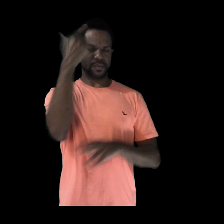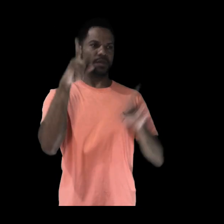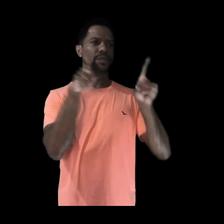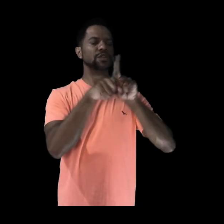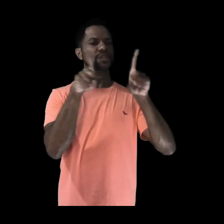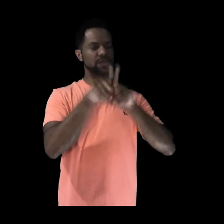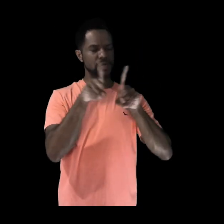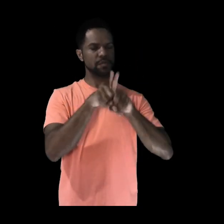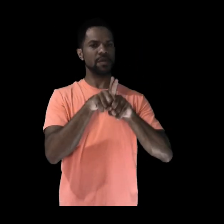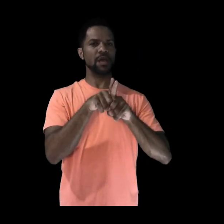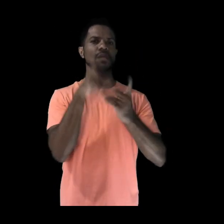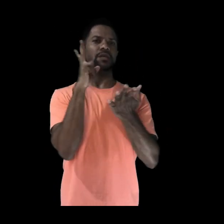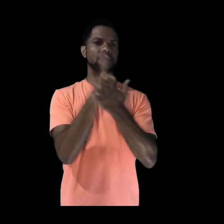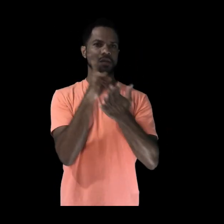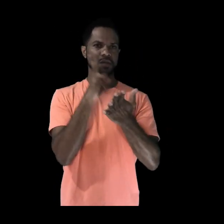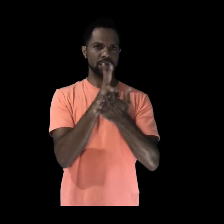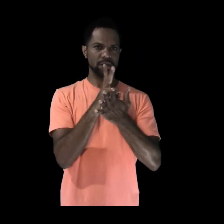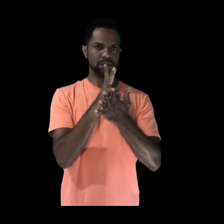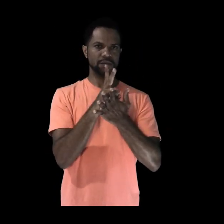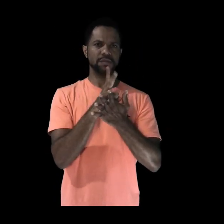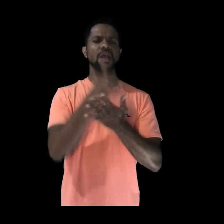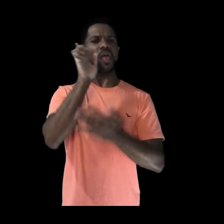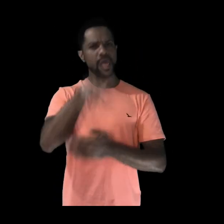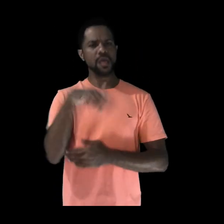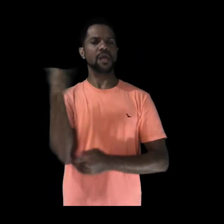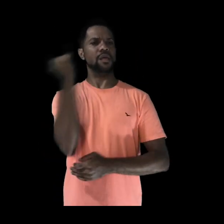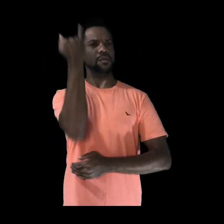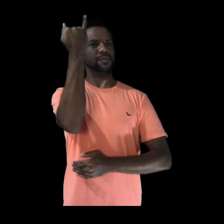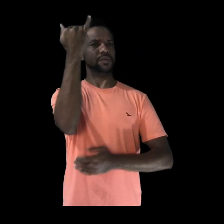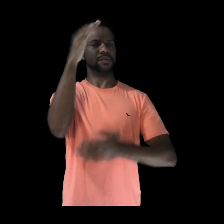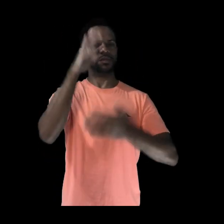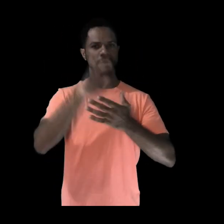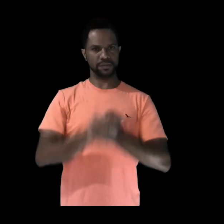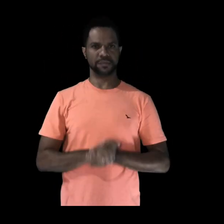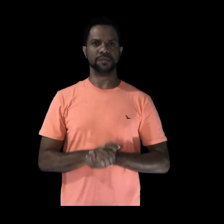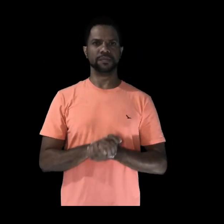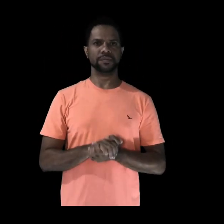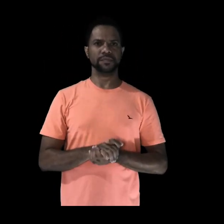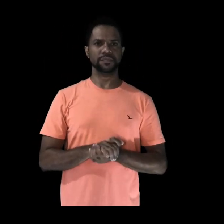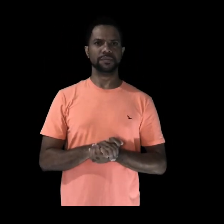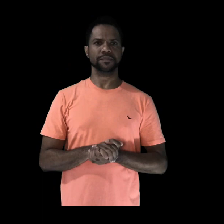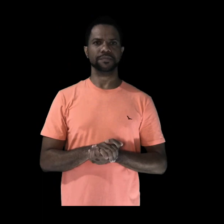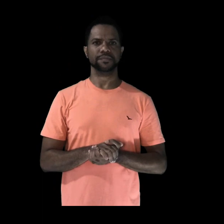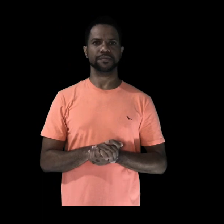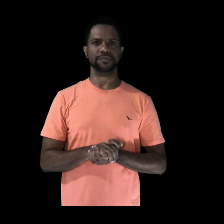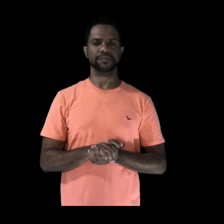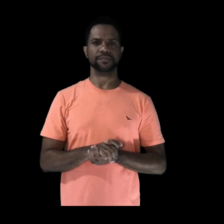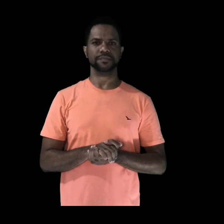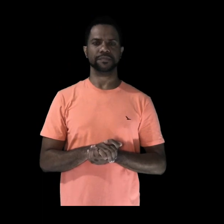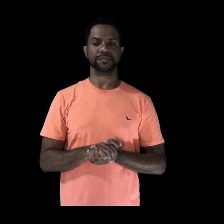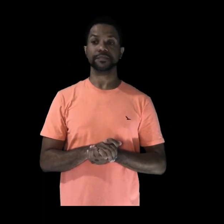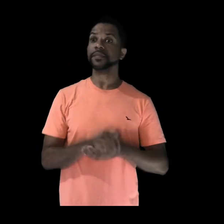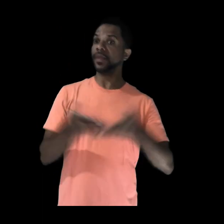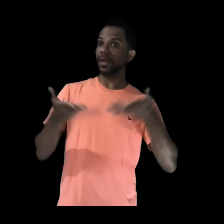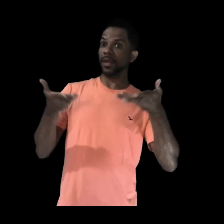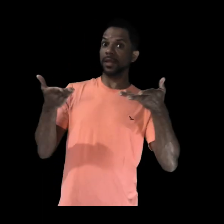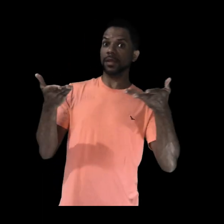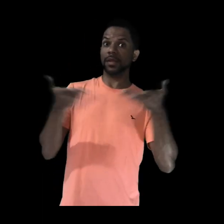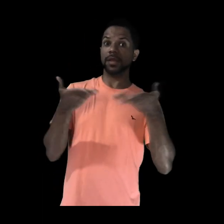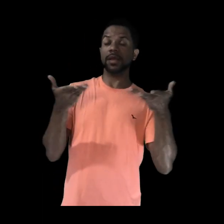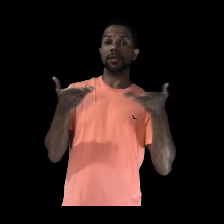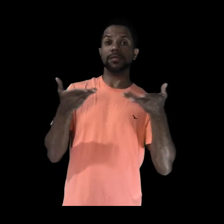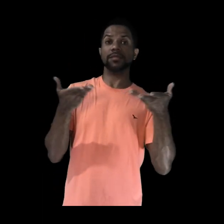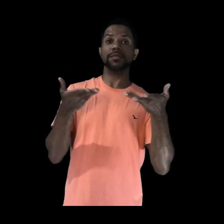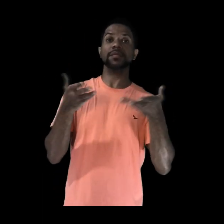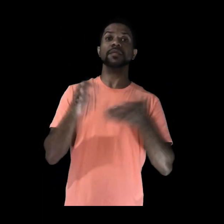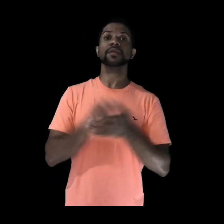a expressão é muito importante. Você tem batido nessa tecla aqui, ó, que é muito importante. Faz parte do certíssimo.